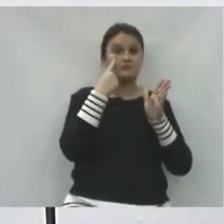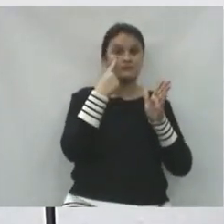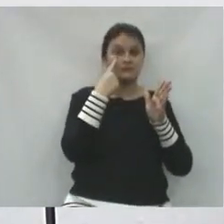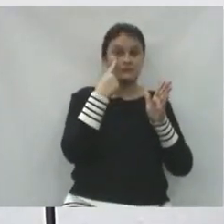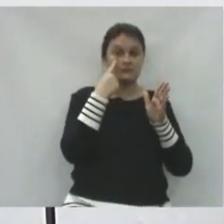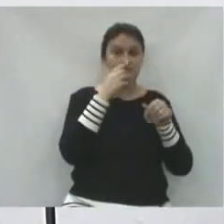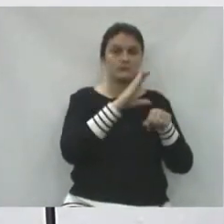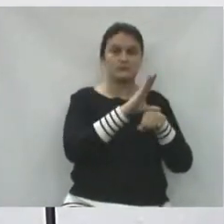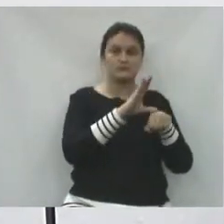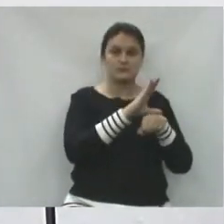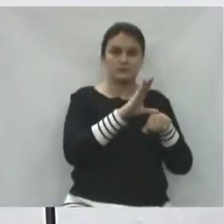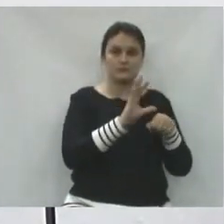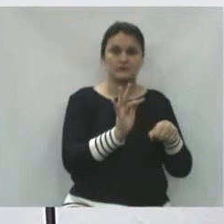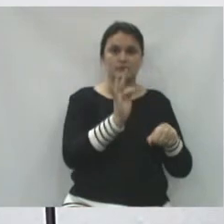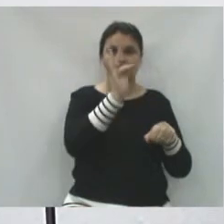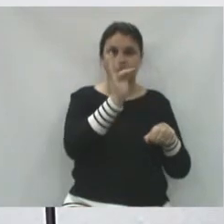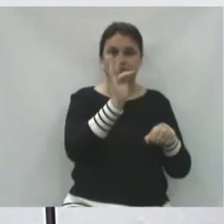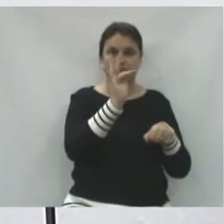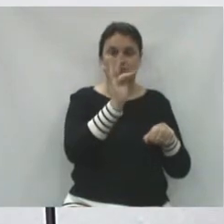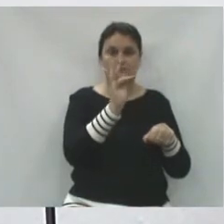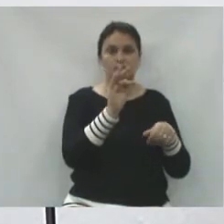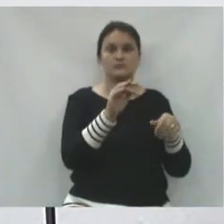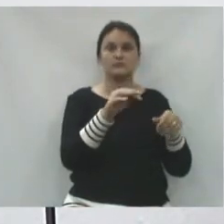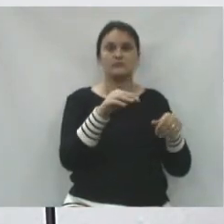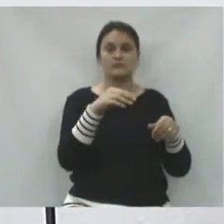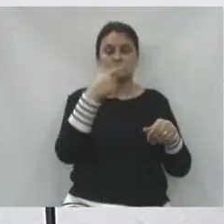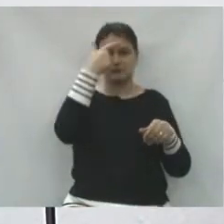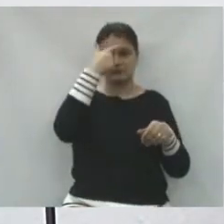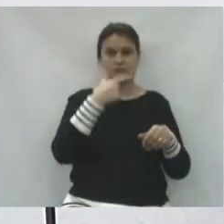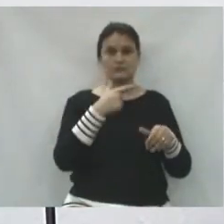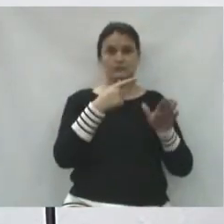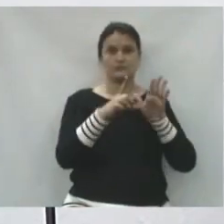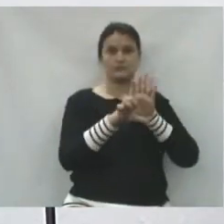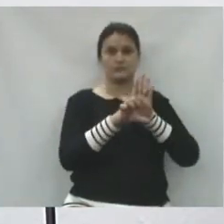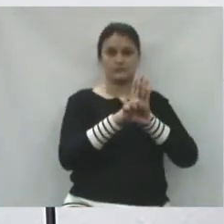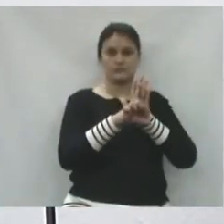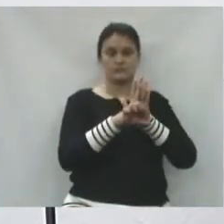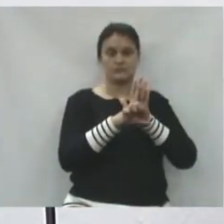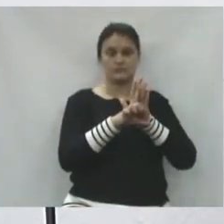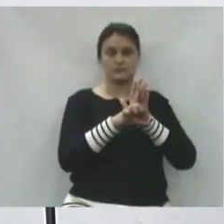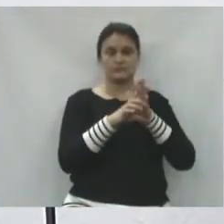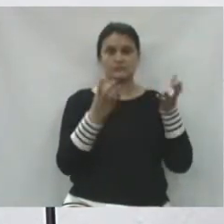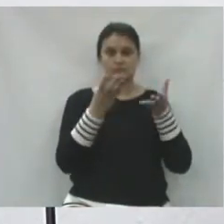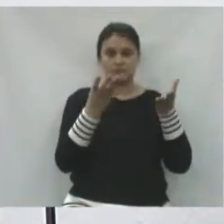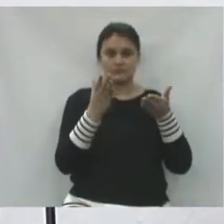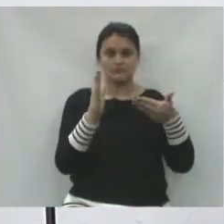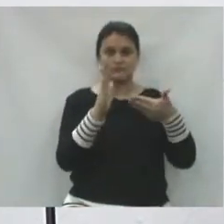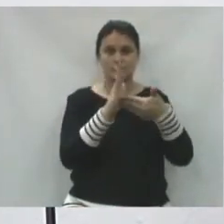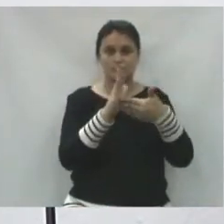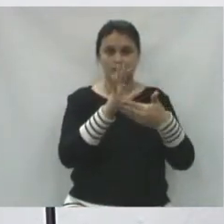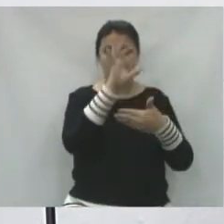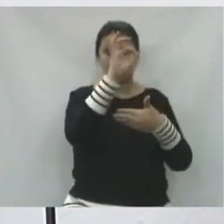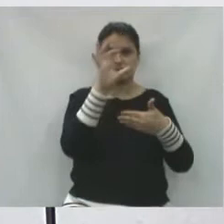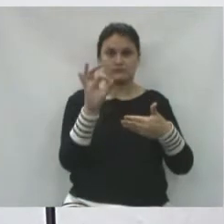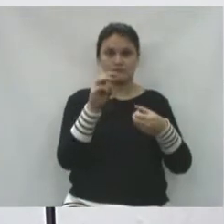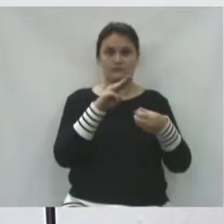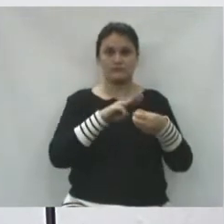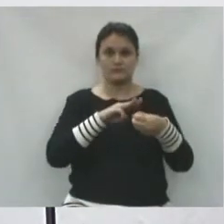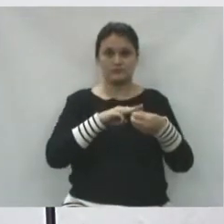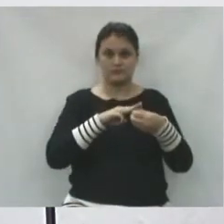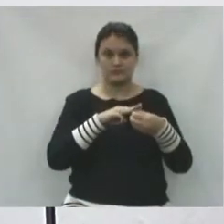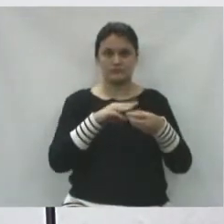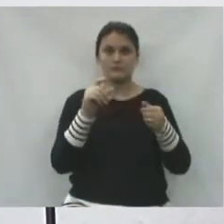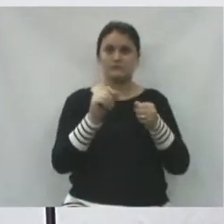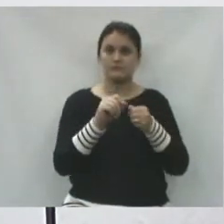explícita da Constituição Federal. O legislador constitucional, quando quis impor limites e percentuais aos